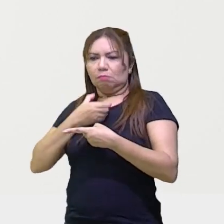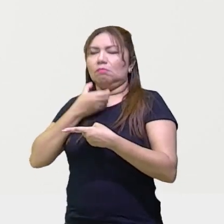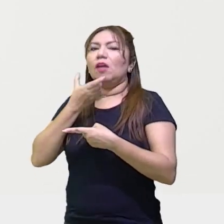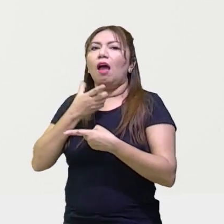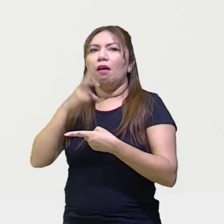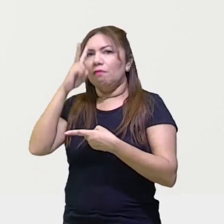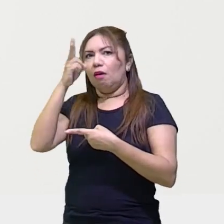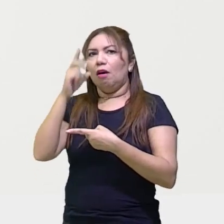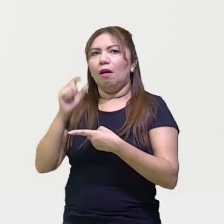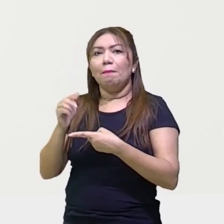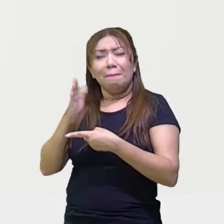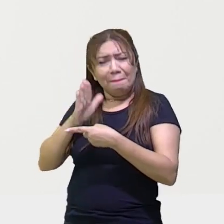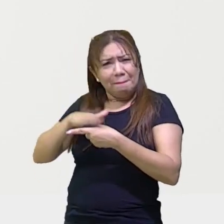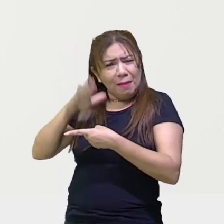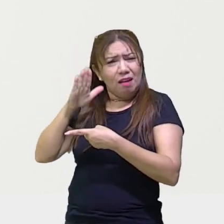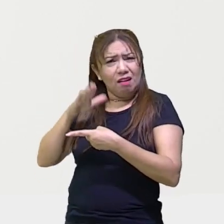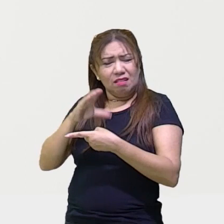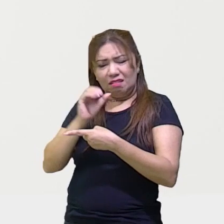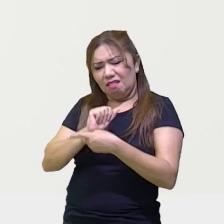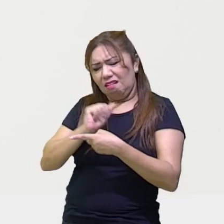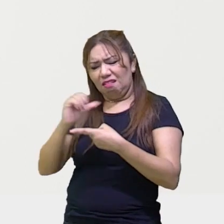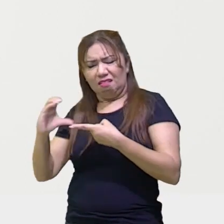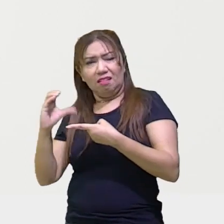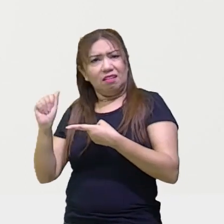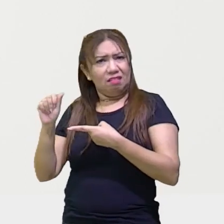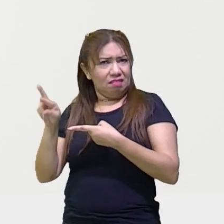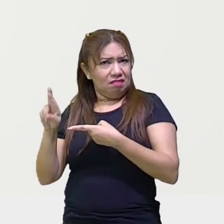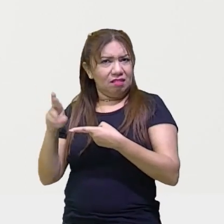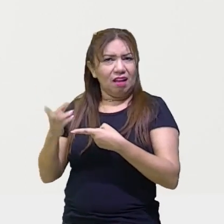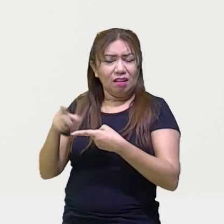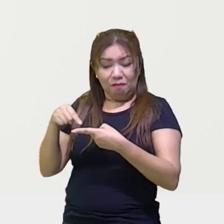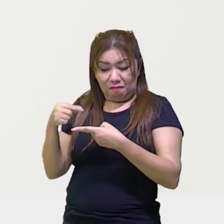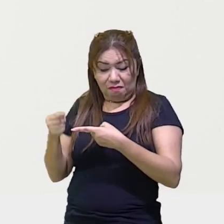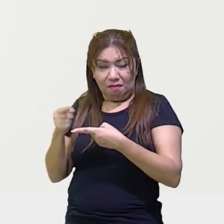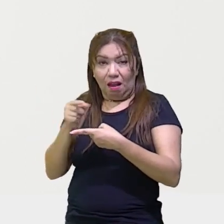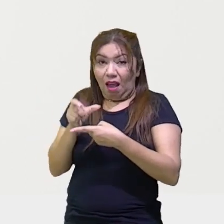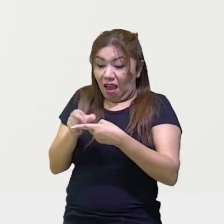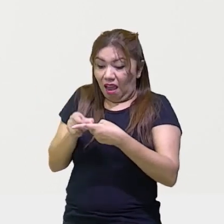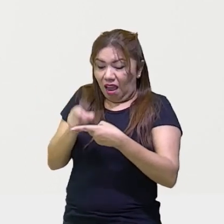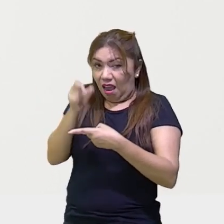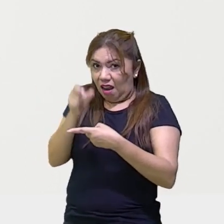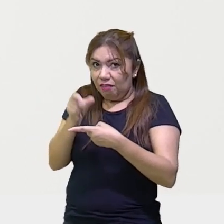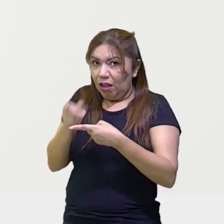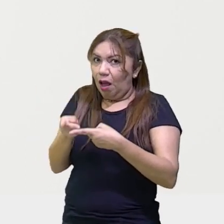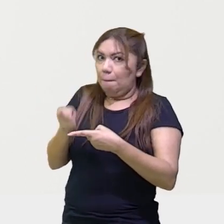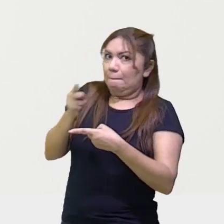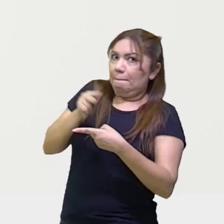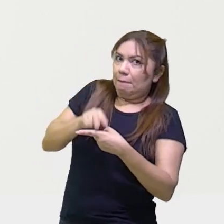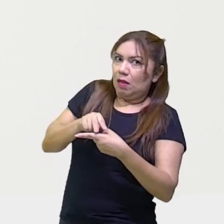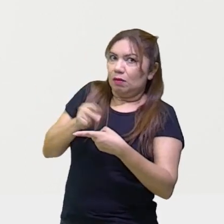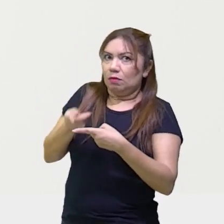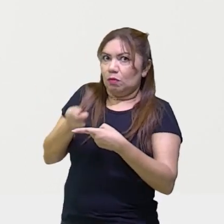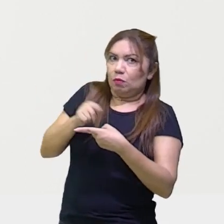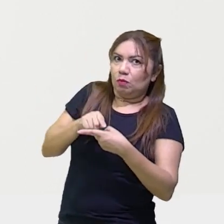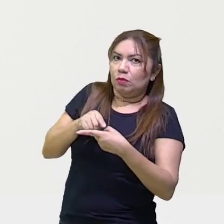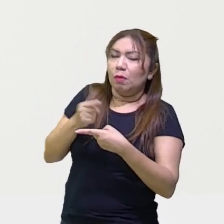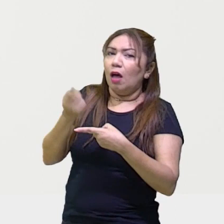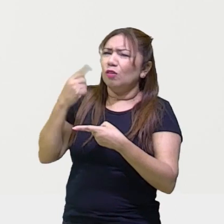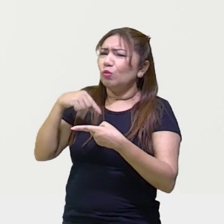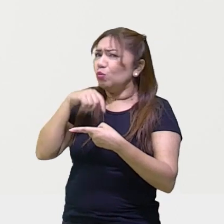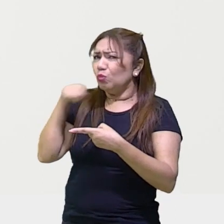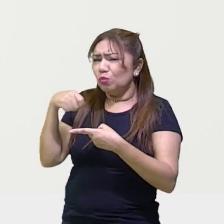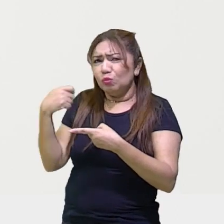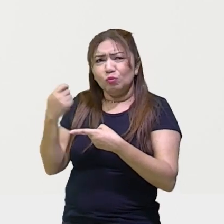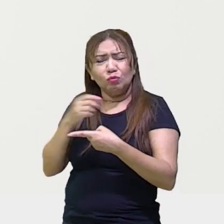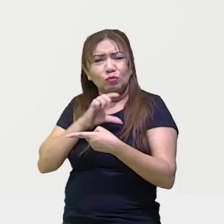a e k, e que fica localizada na penúltima sílaba da palavra. Todas essas sinalizações que a